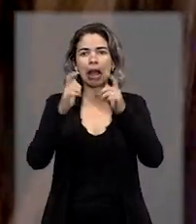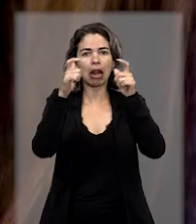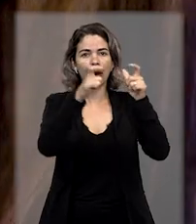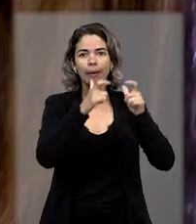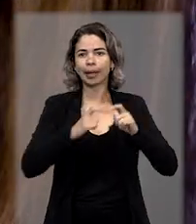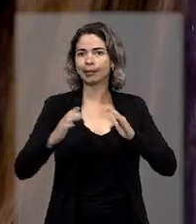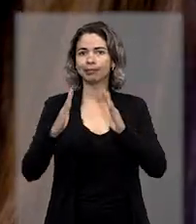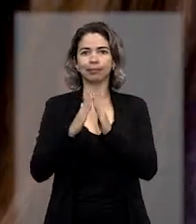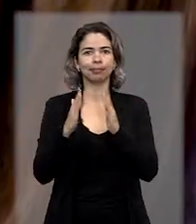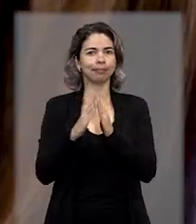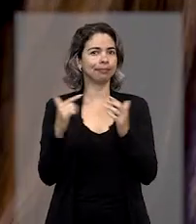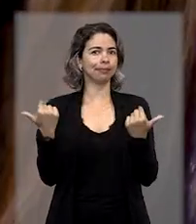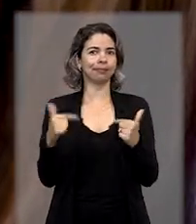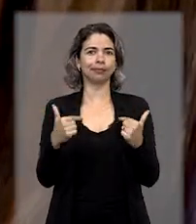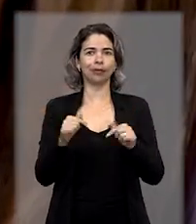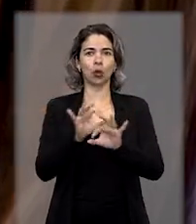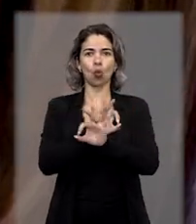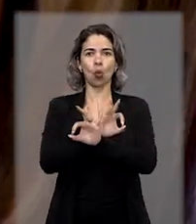casa